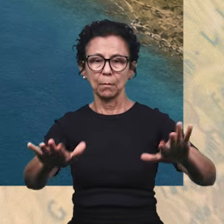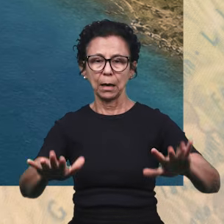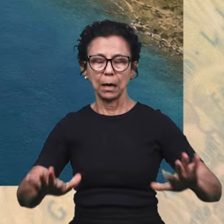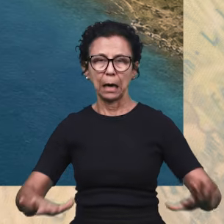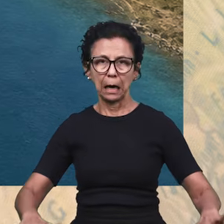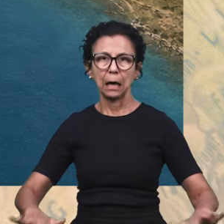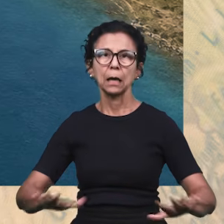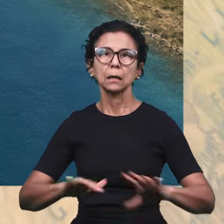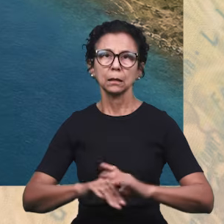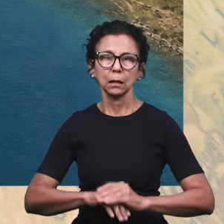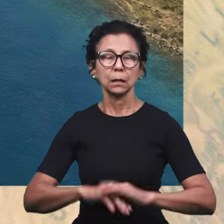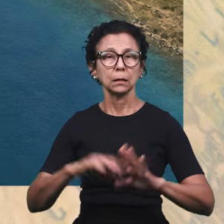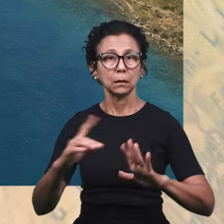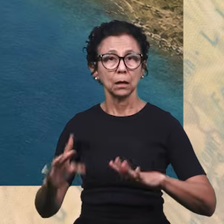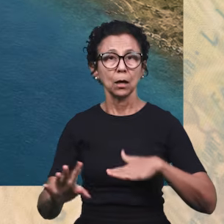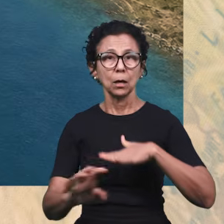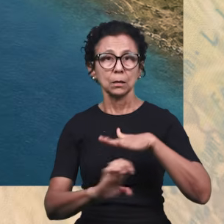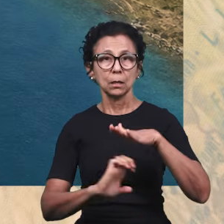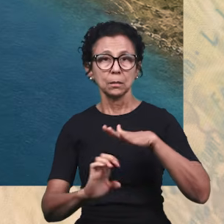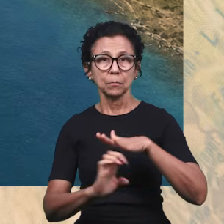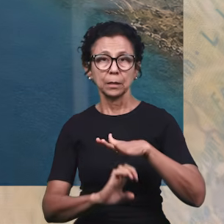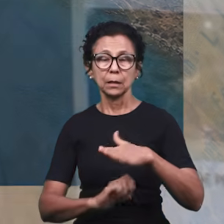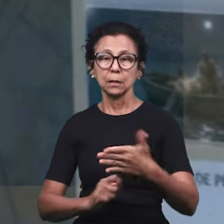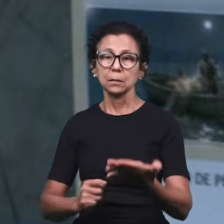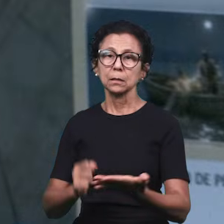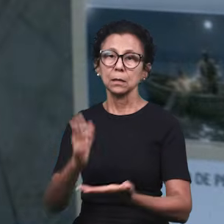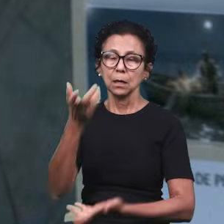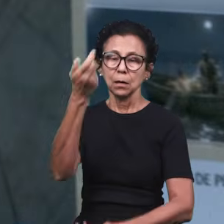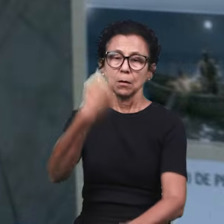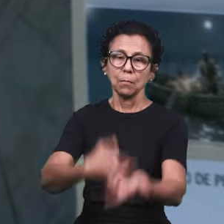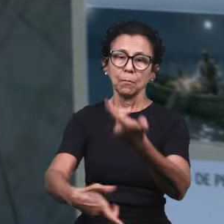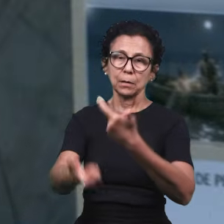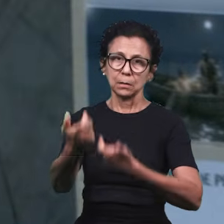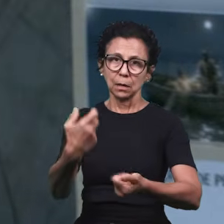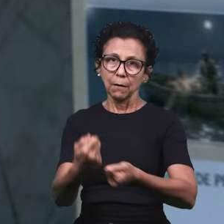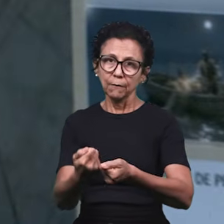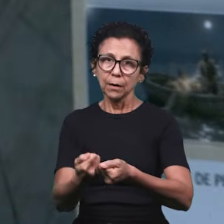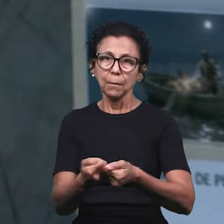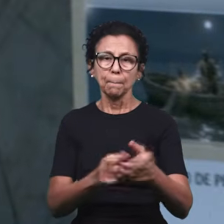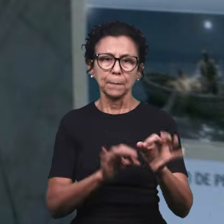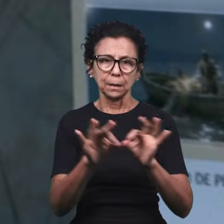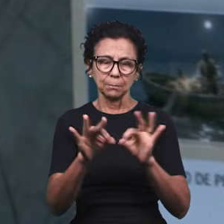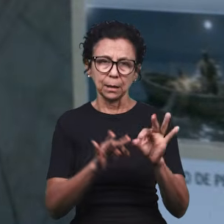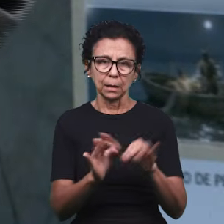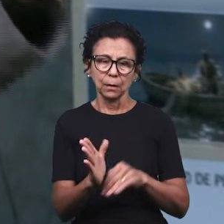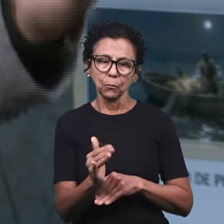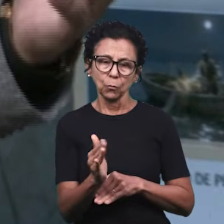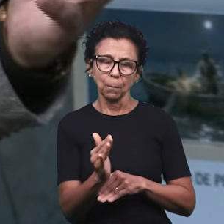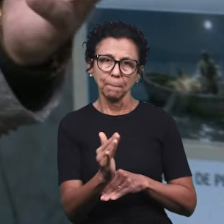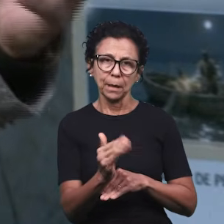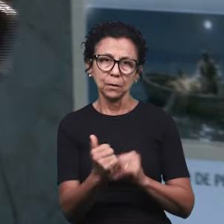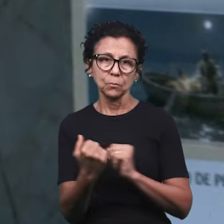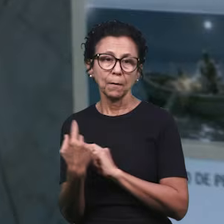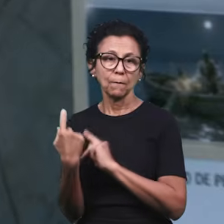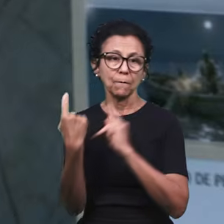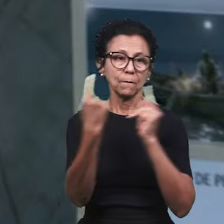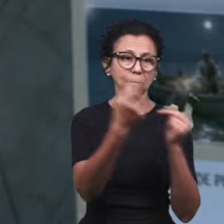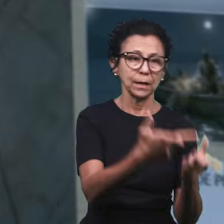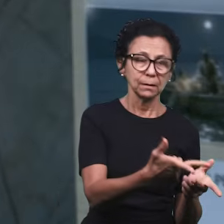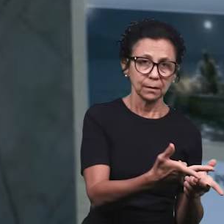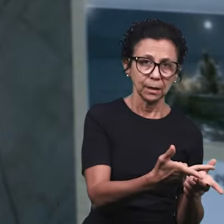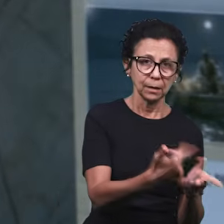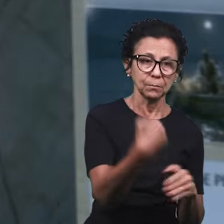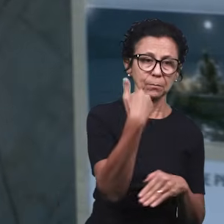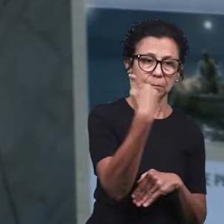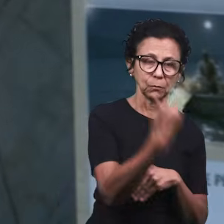eles eram salgados para preservar, então eram exportados para outras fronteiras,